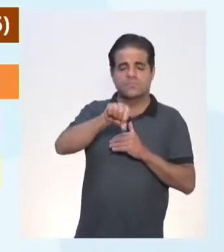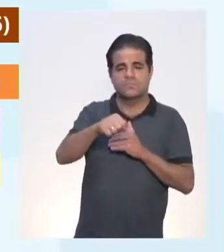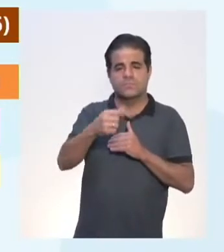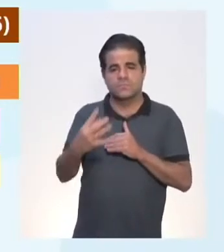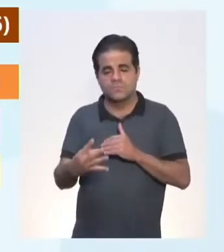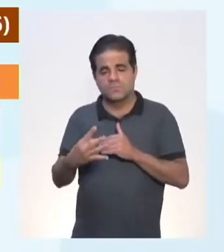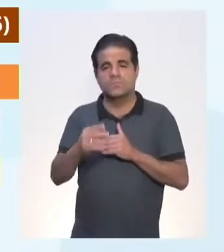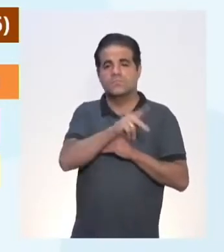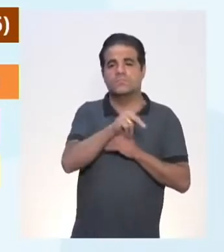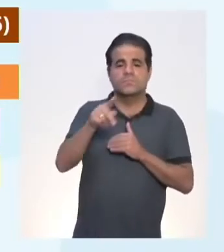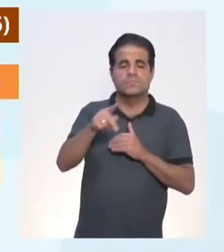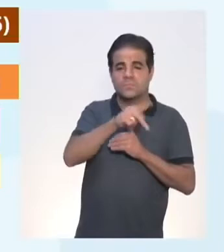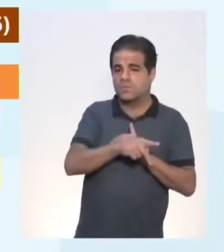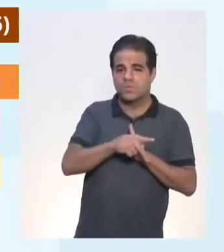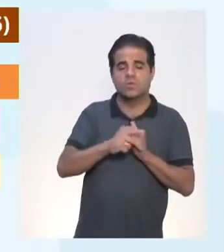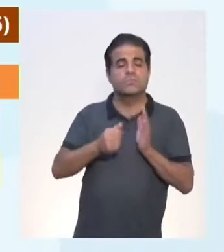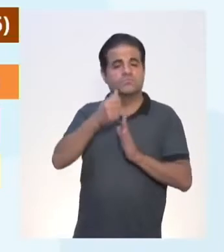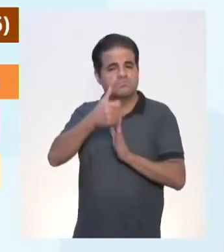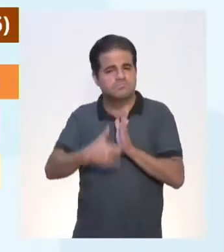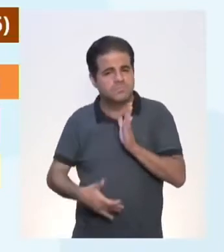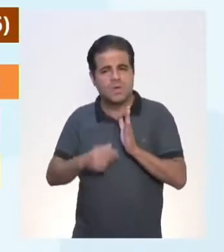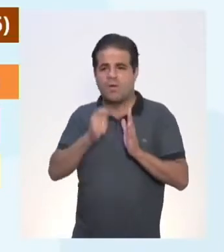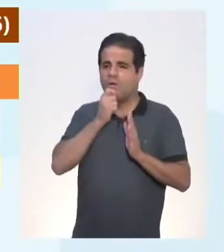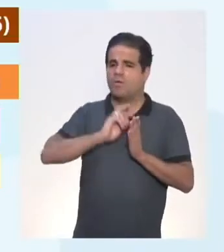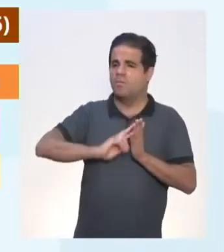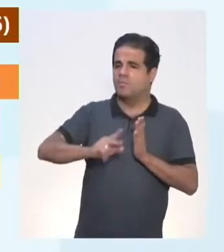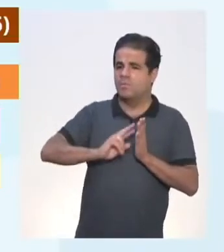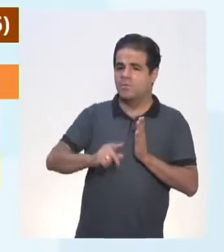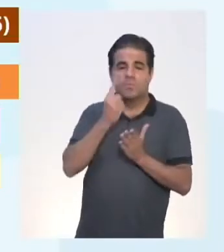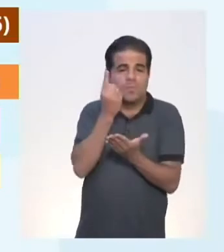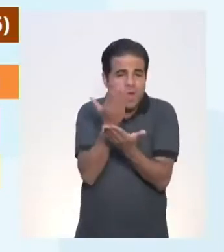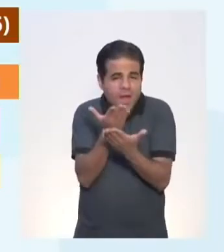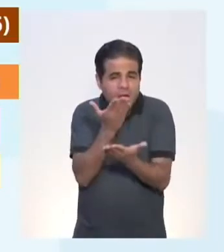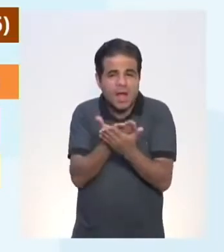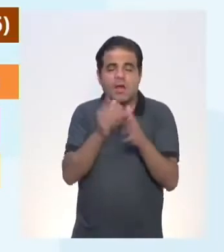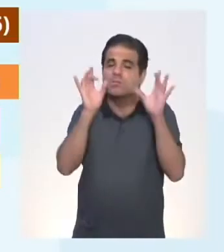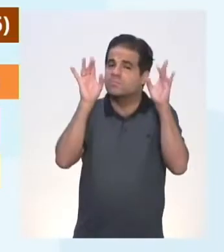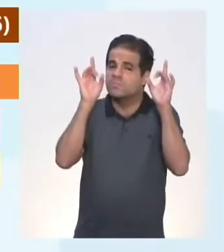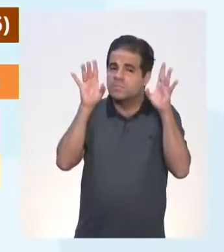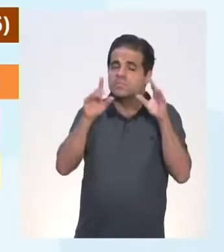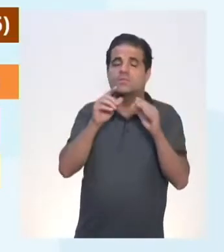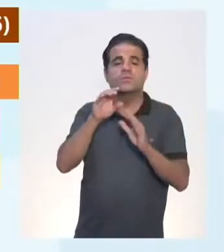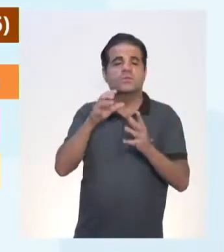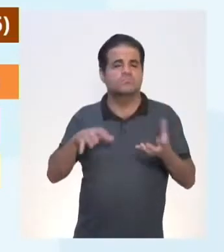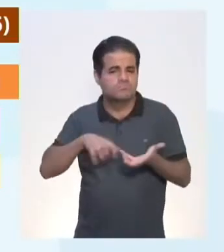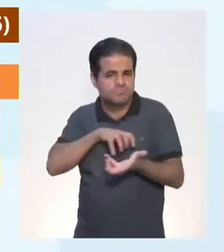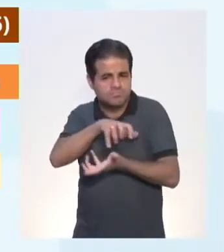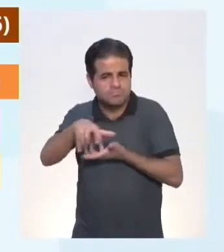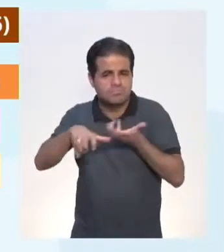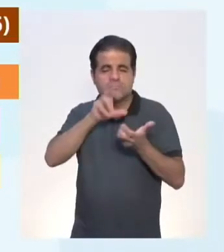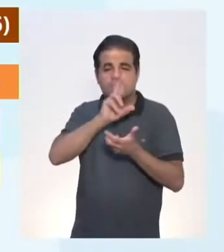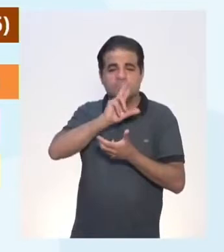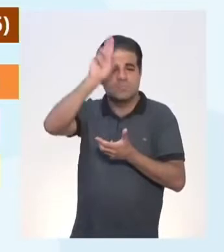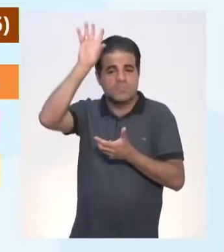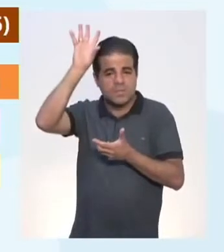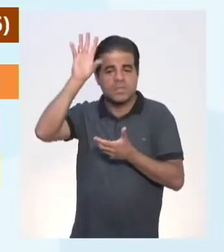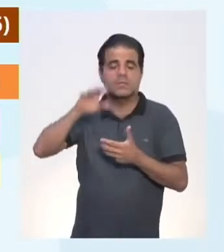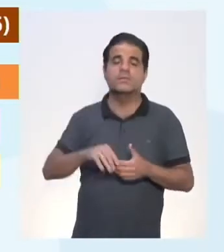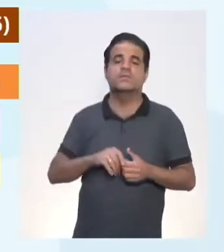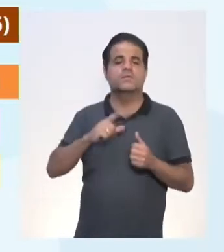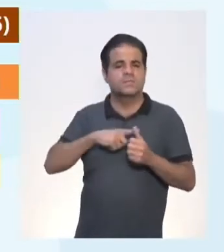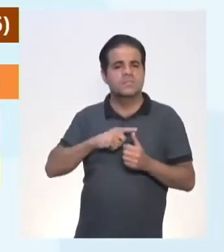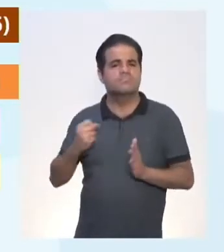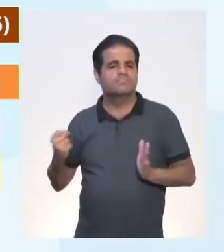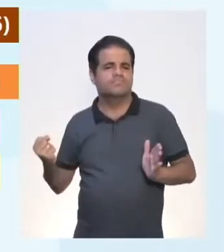1891-1894. O professor não vai se deter nela agora, porque nós temos uma aula específica sobre os conflitos da República. Vai